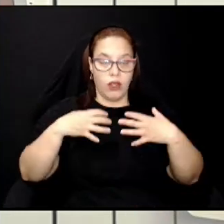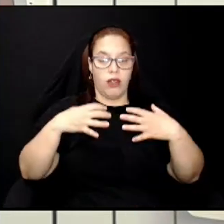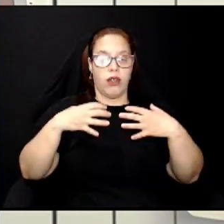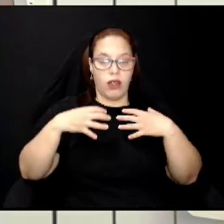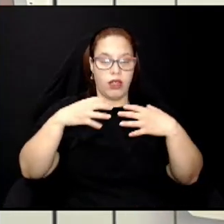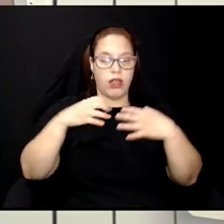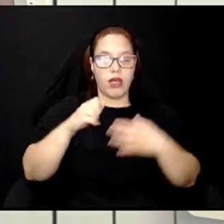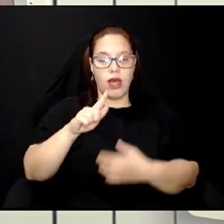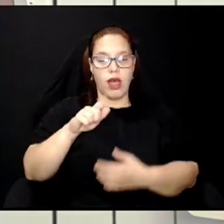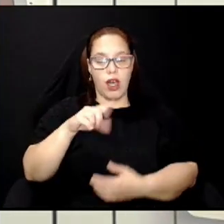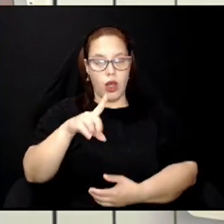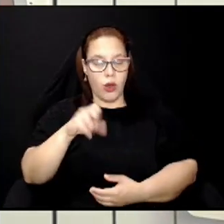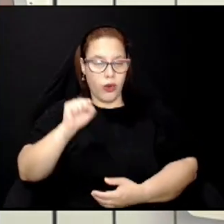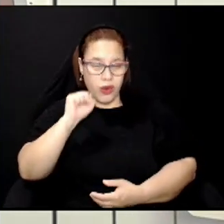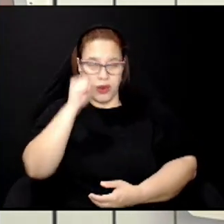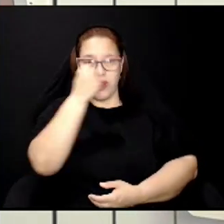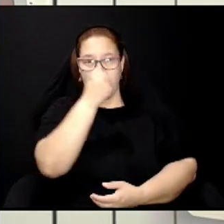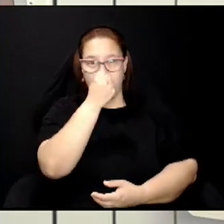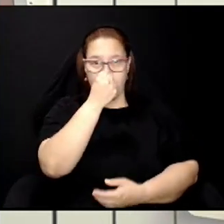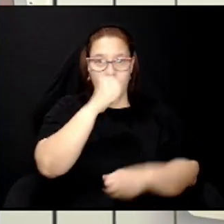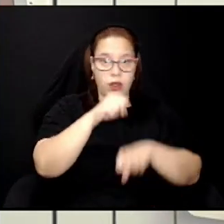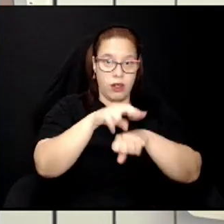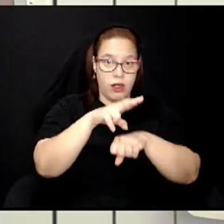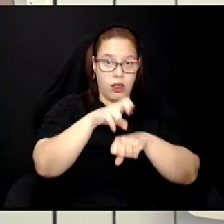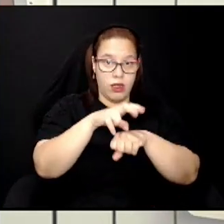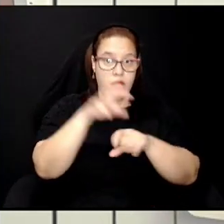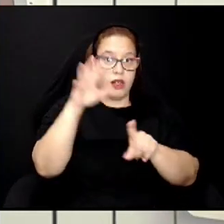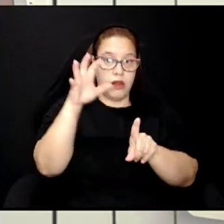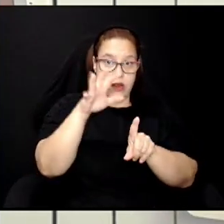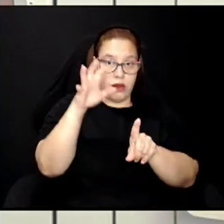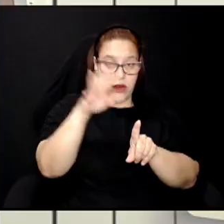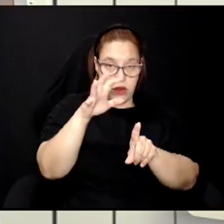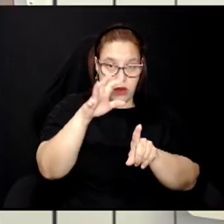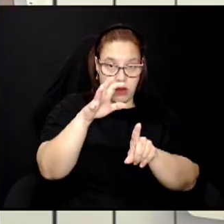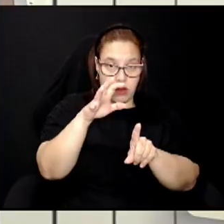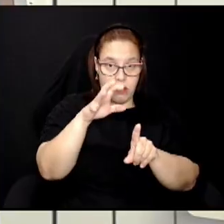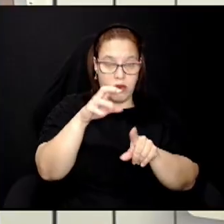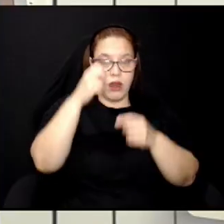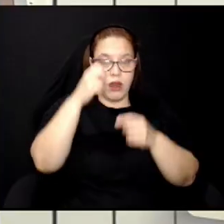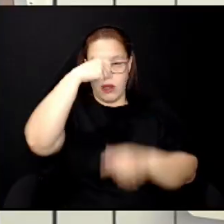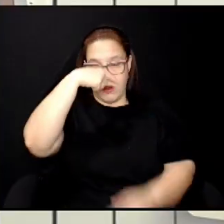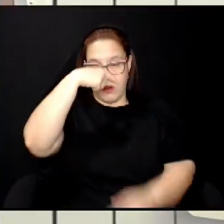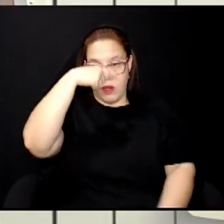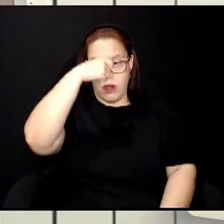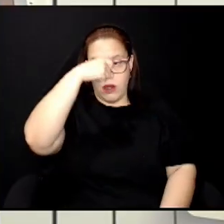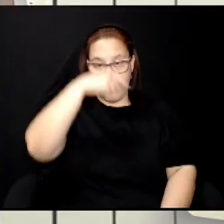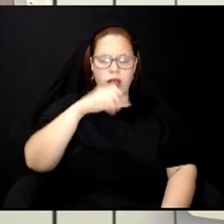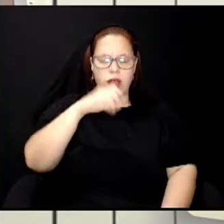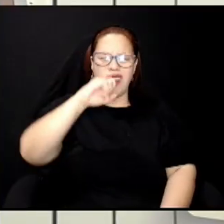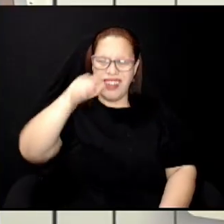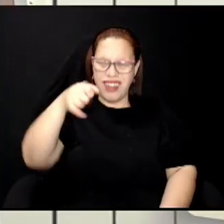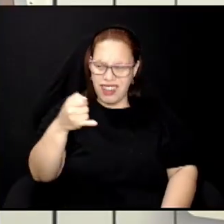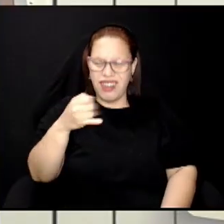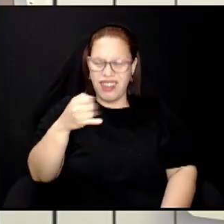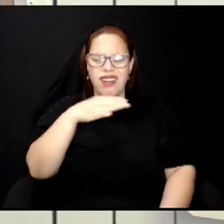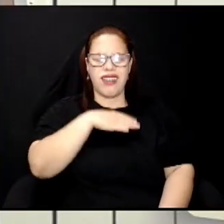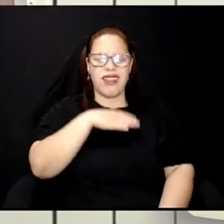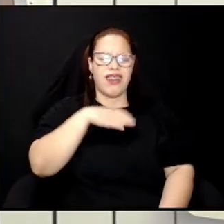grave provocada pelo vírus influenza causador da gripe. Desde janeiro, a cidade contabiliza